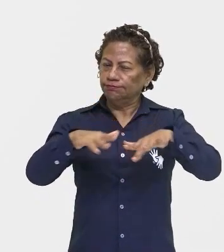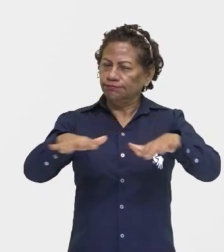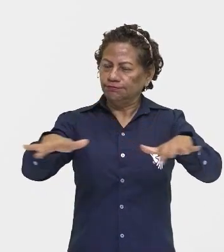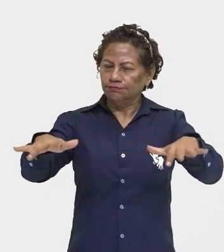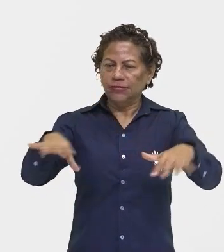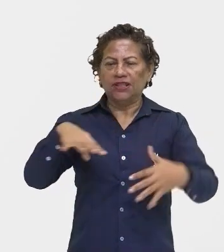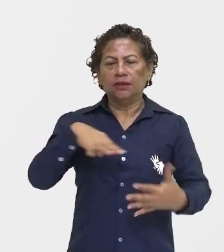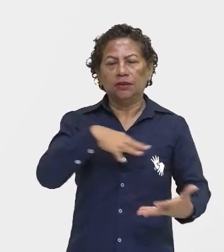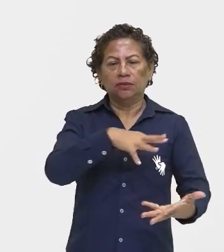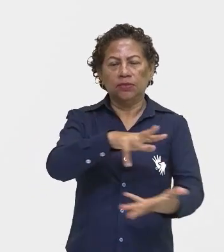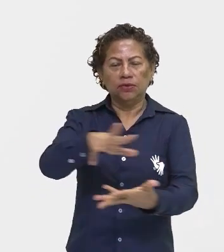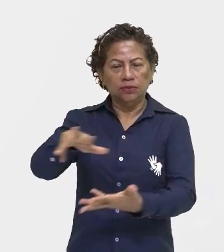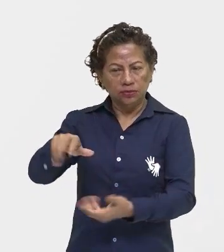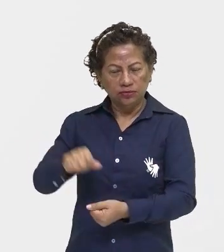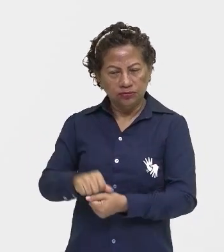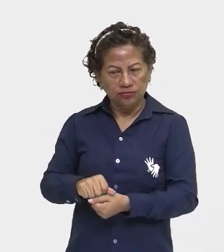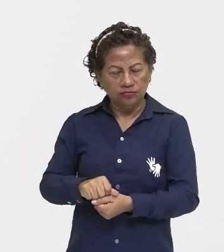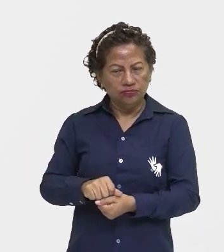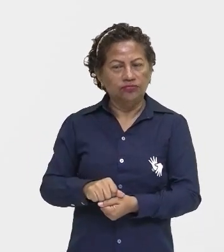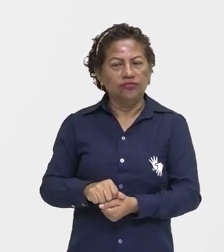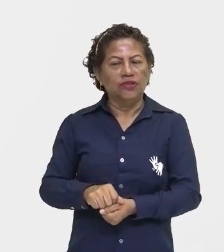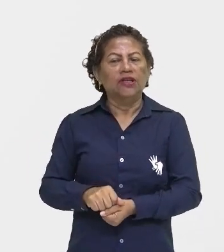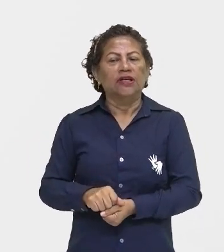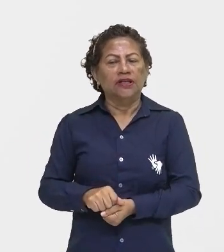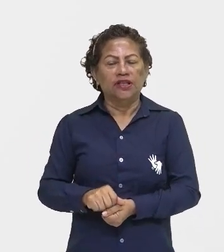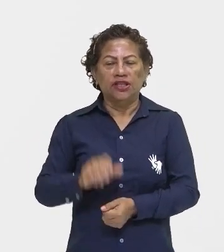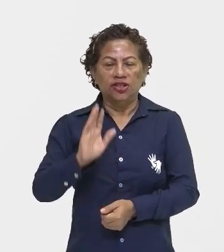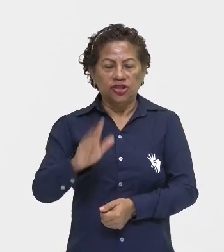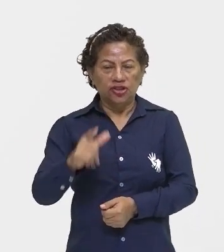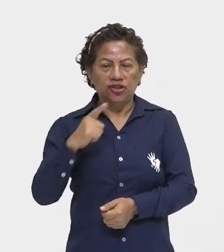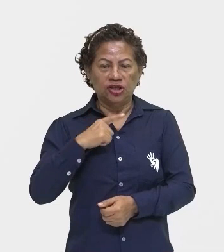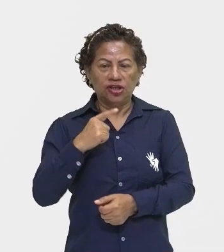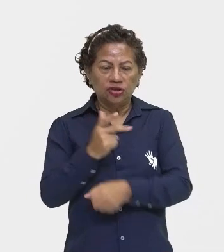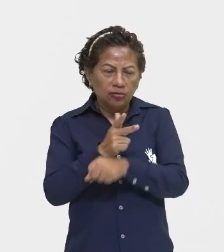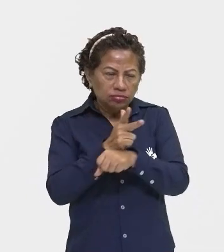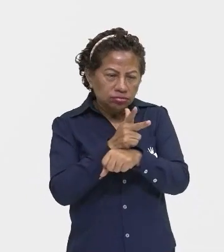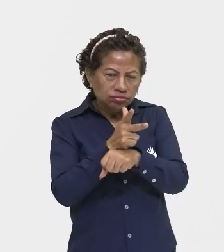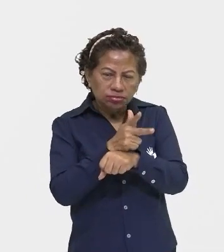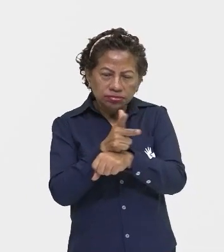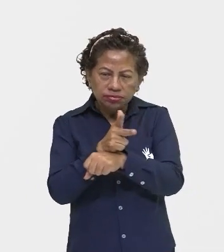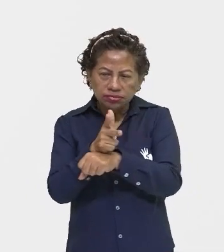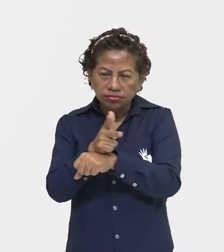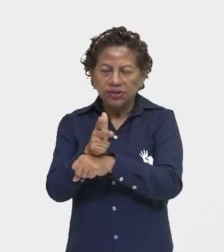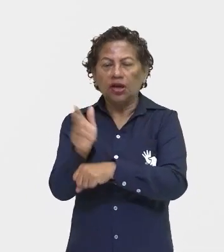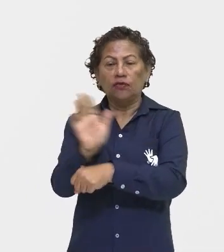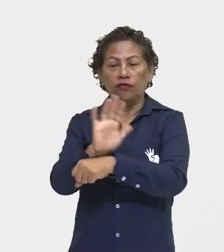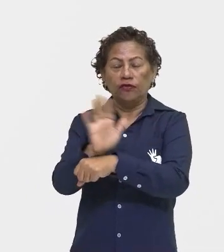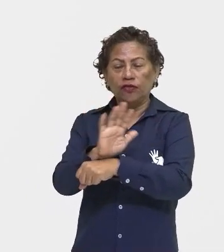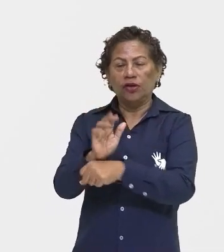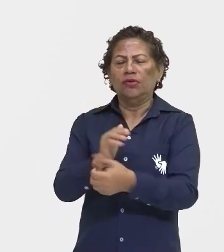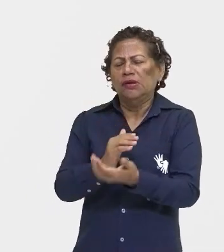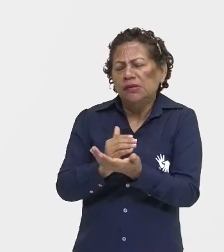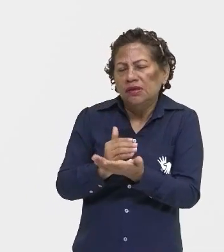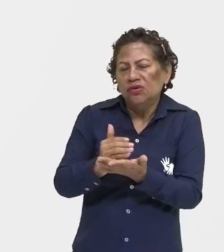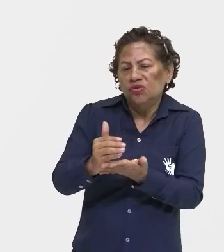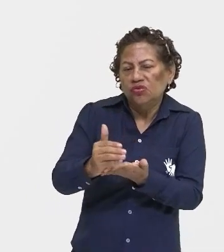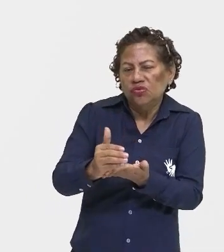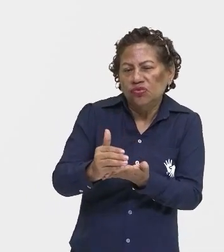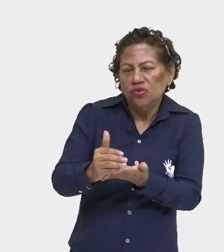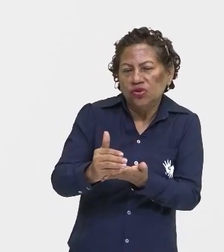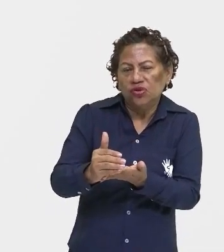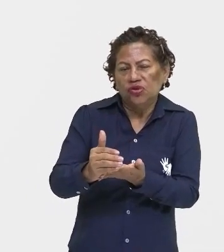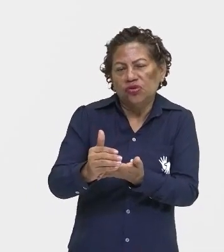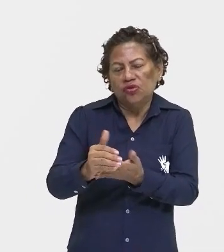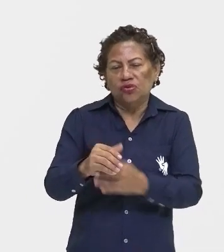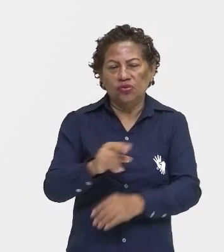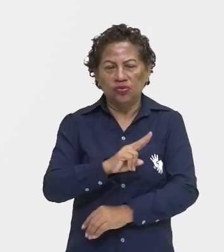filmes, os primeiros registros como o início do cinema amador. Sortir de l'usine Lumière à Lyon,